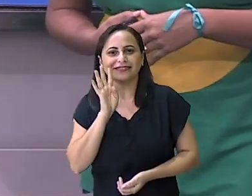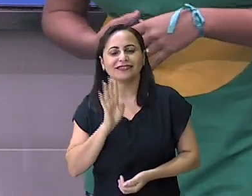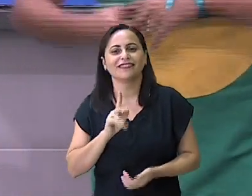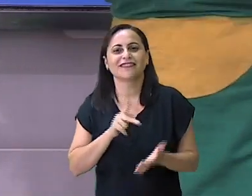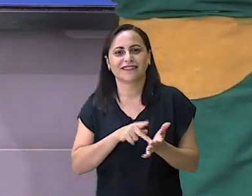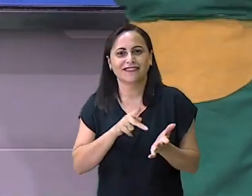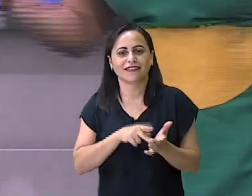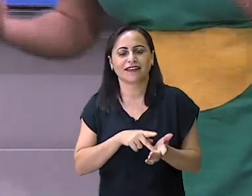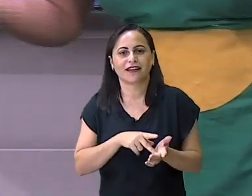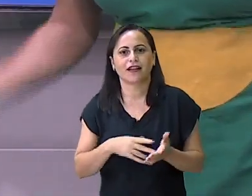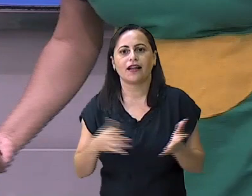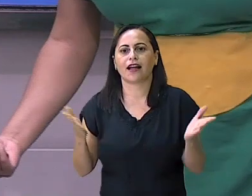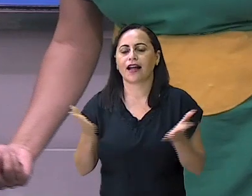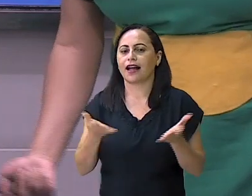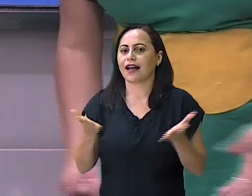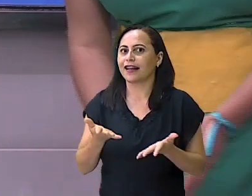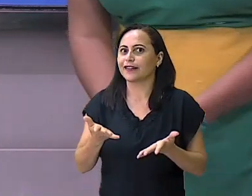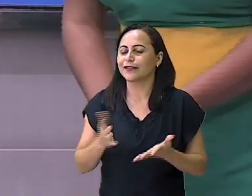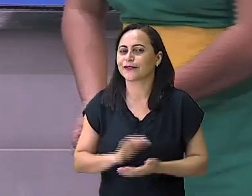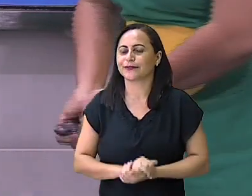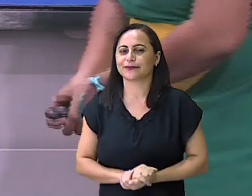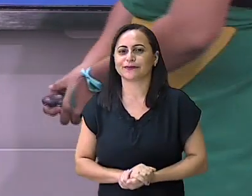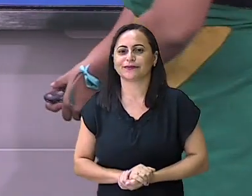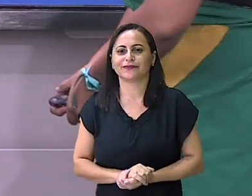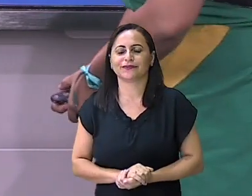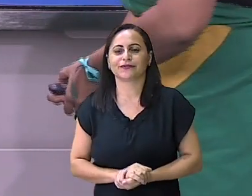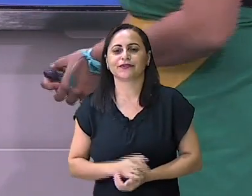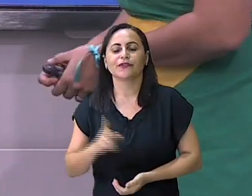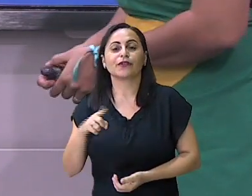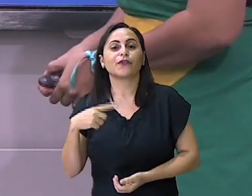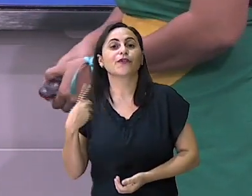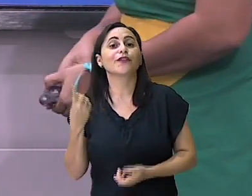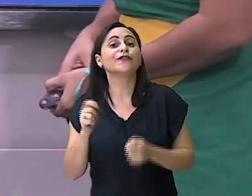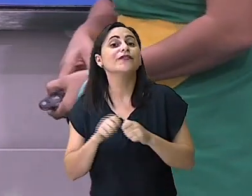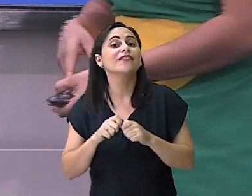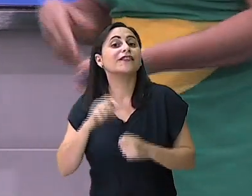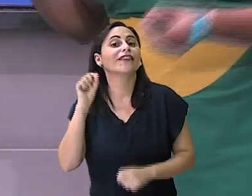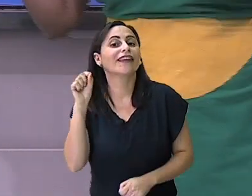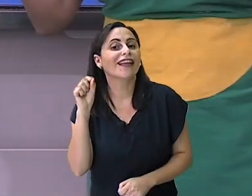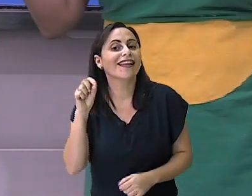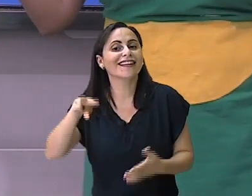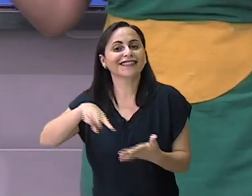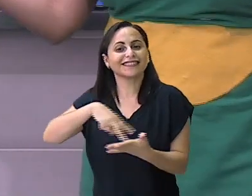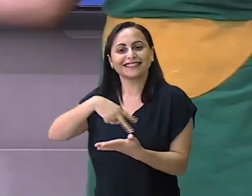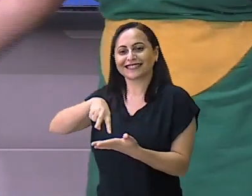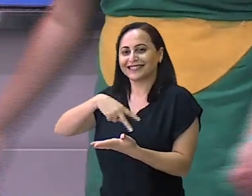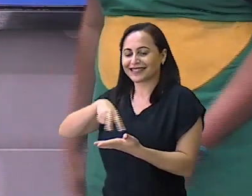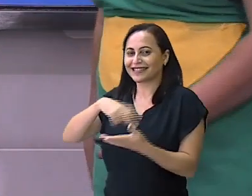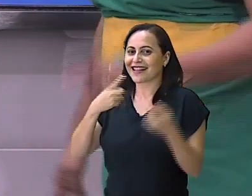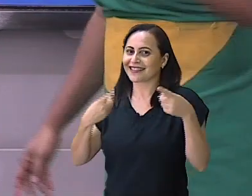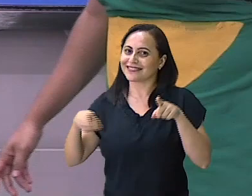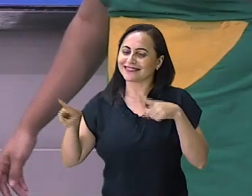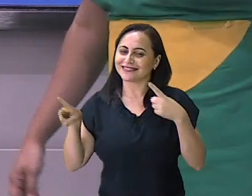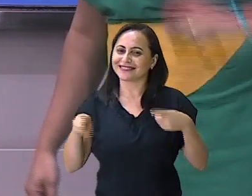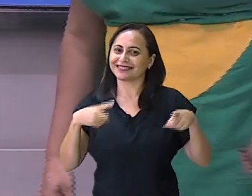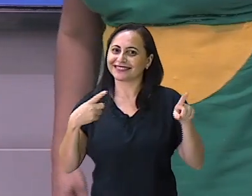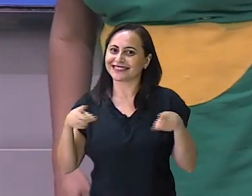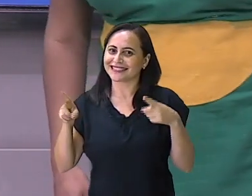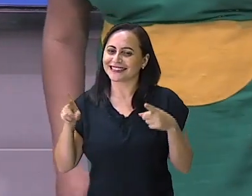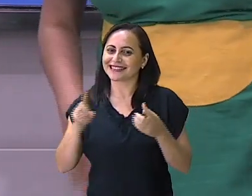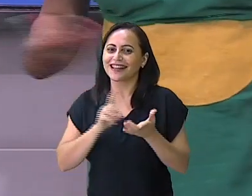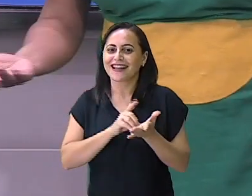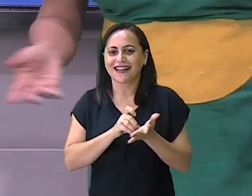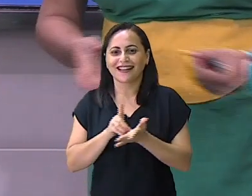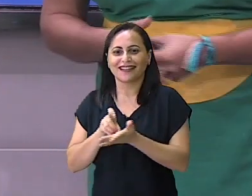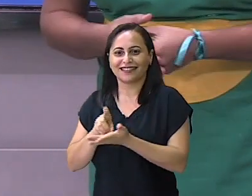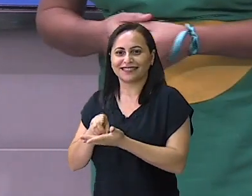mesmo? Agora, nós vamos dançar a música da lagarta. Eu não falei com